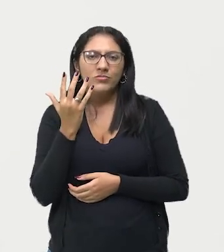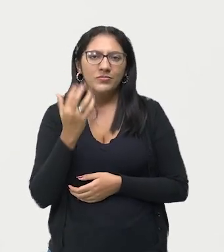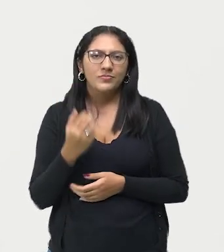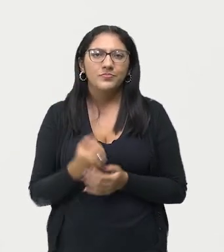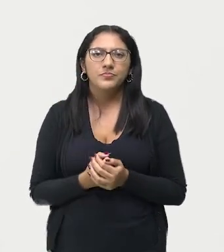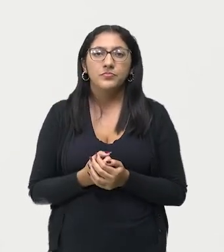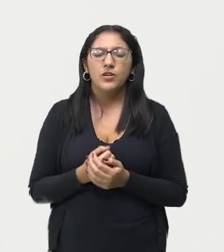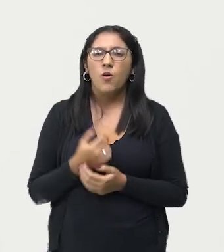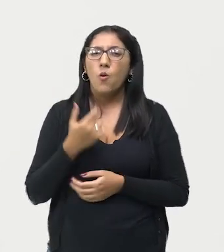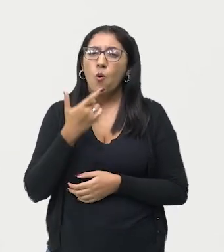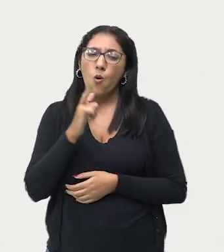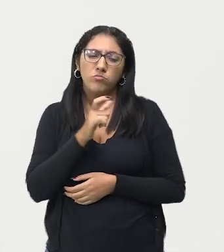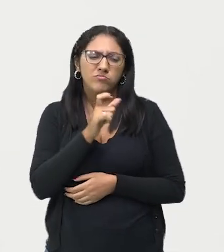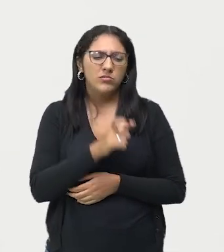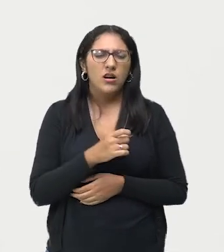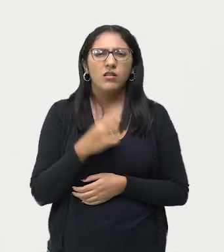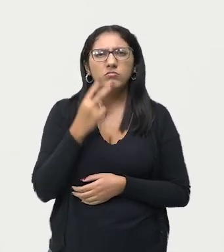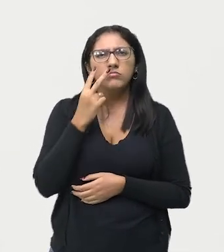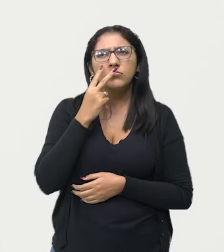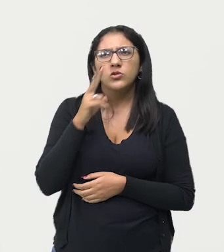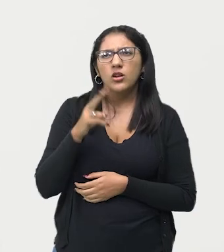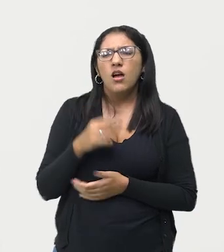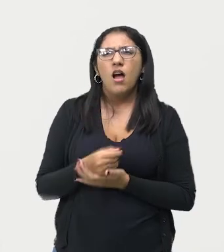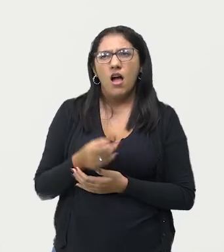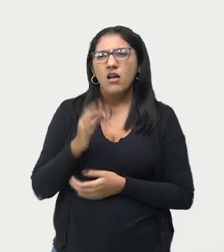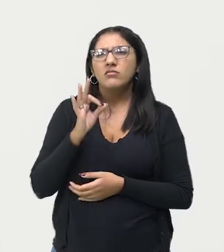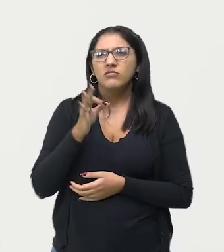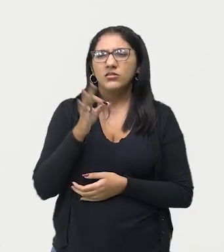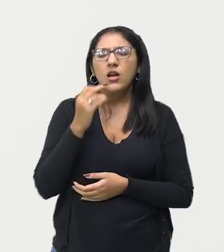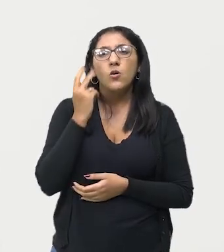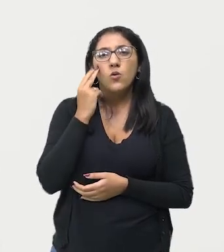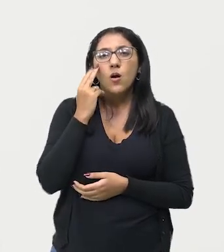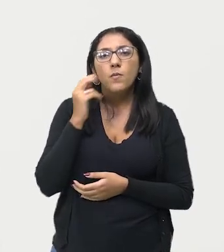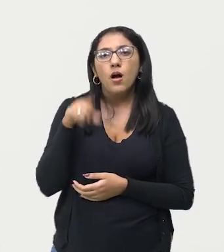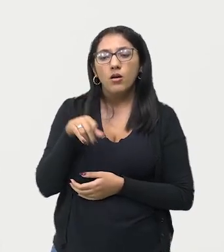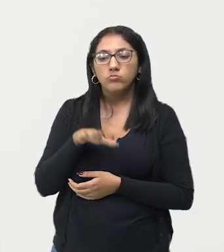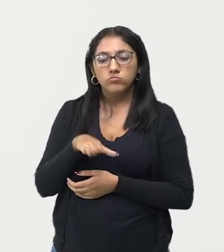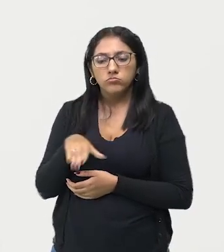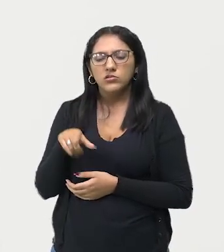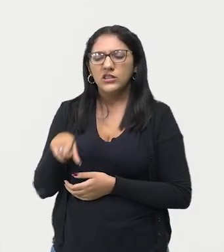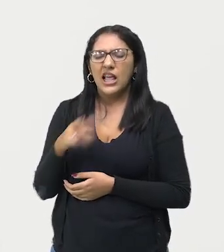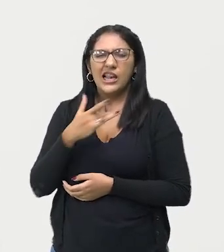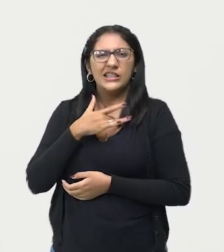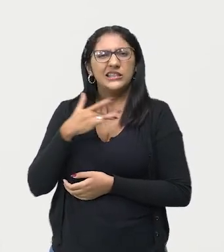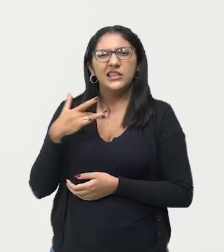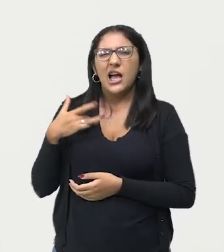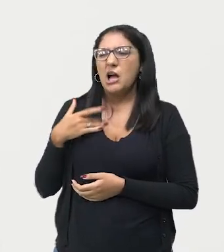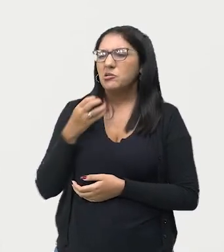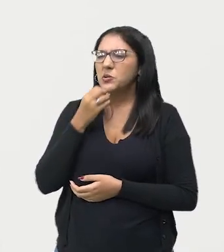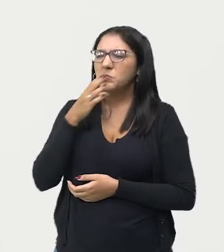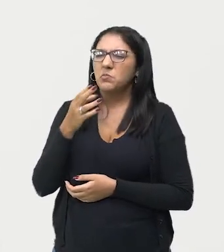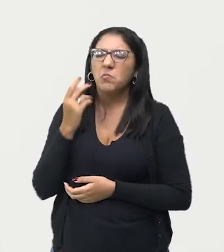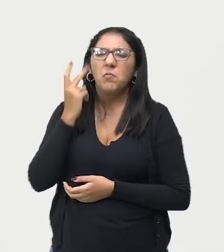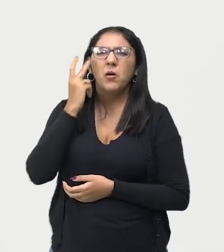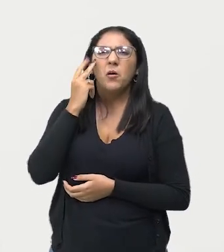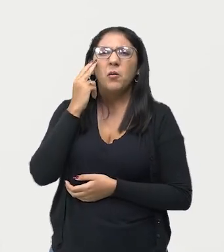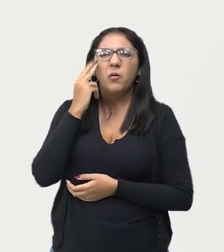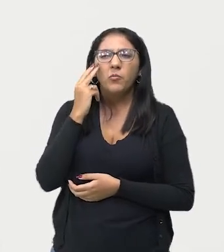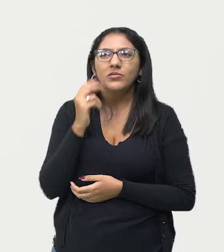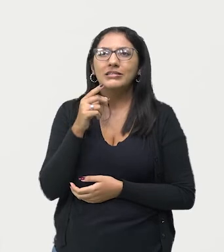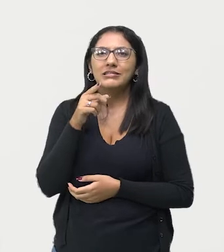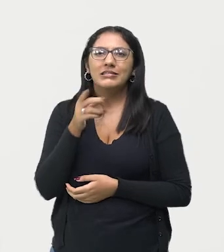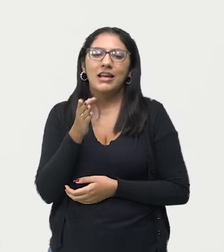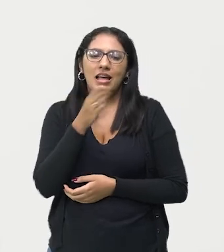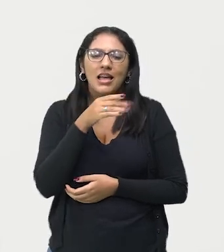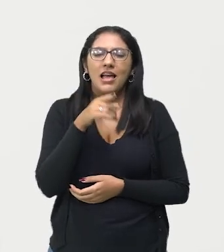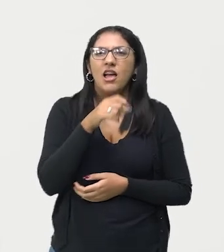Outra pessoa poderia olhar e pensar, não, realmente está certo, né? O menino é jovem, tem energia e o velho